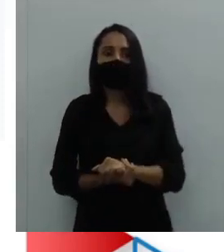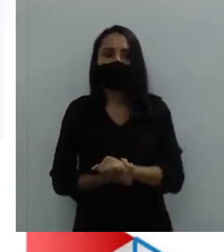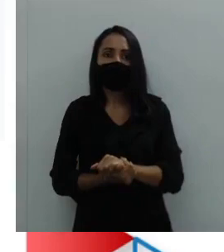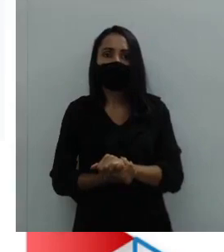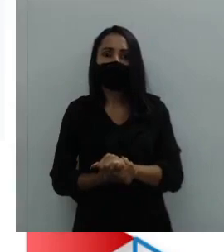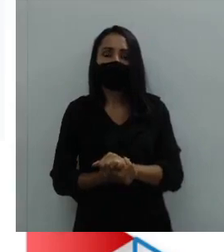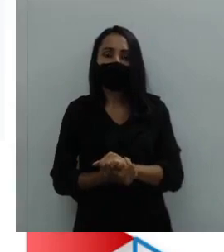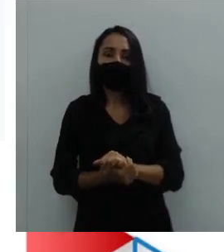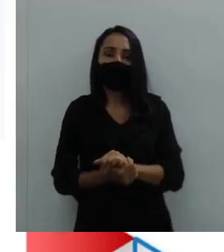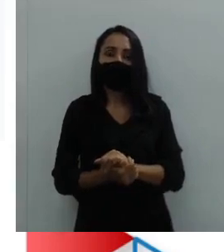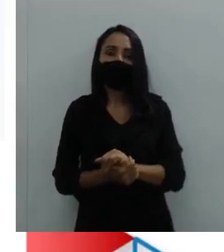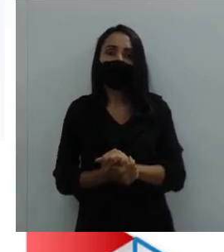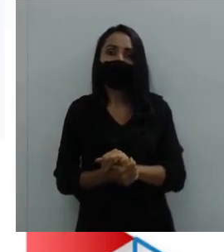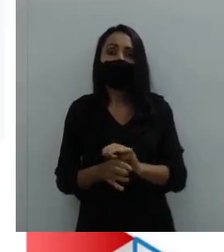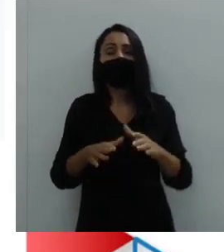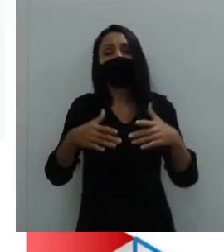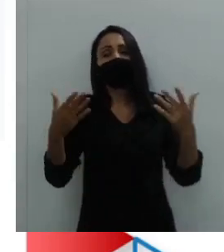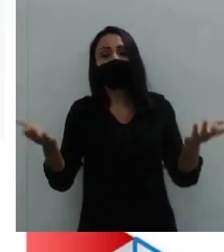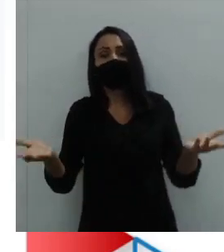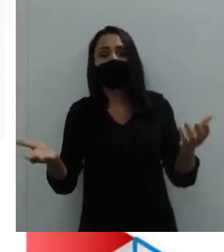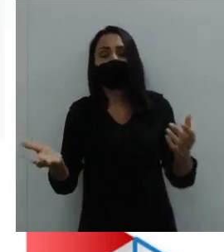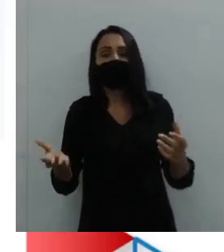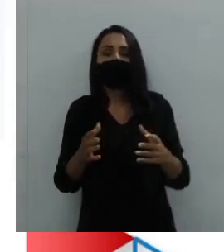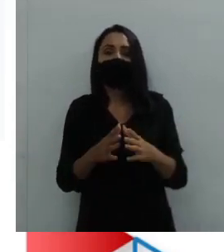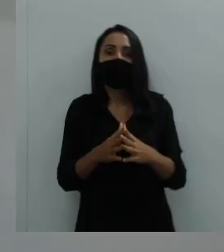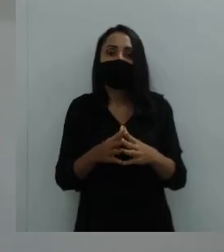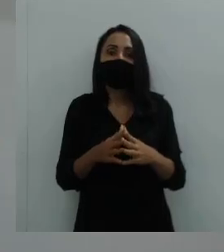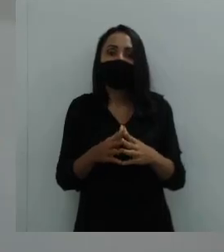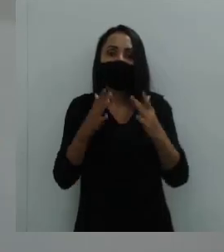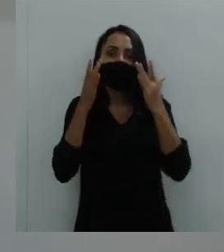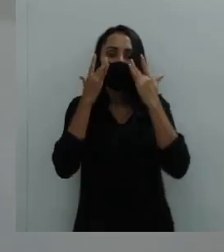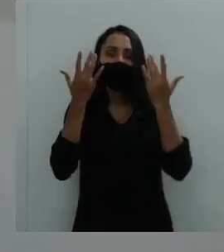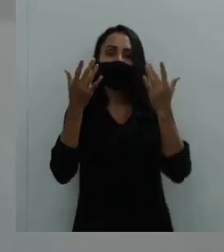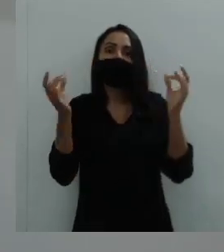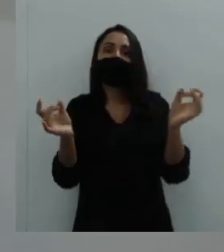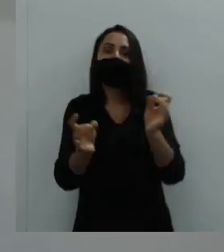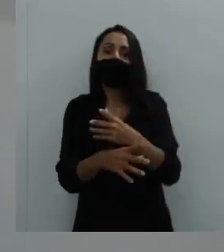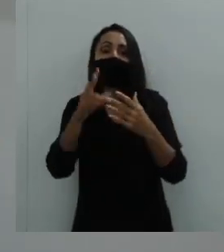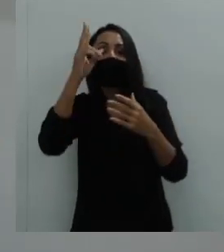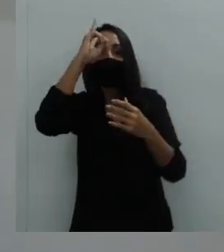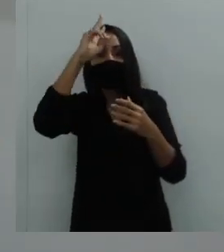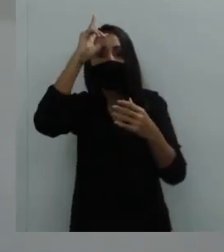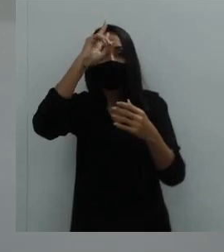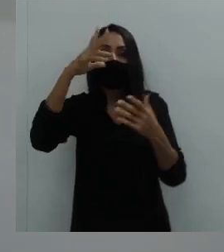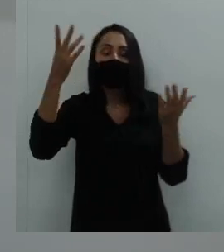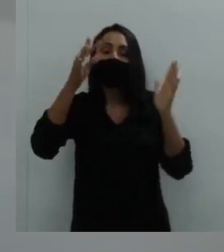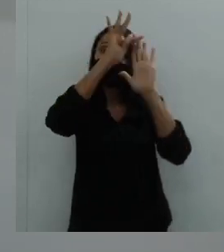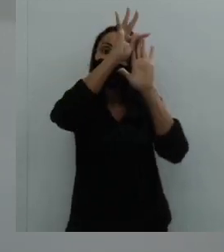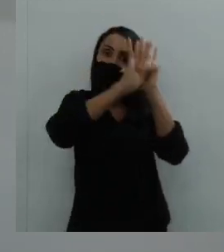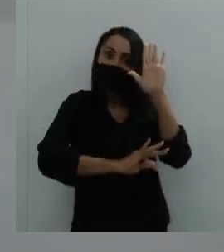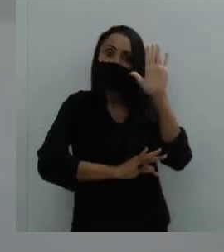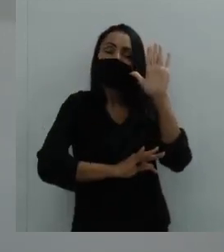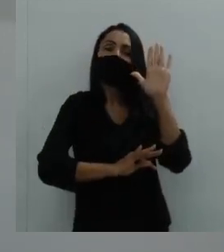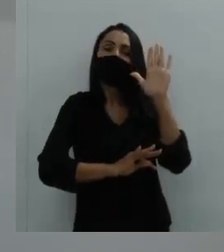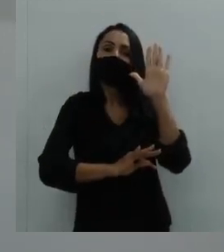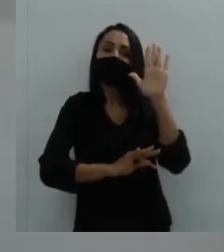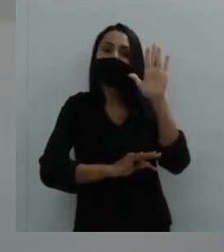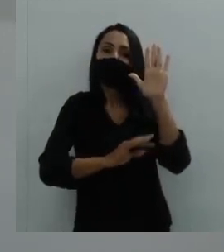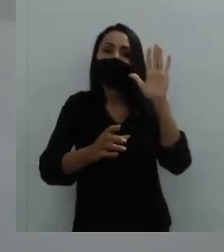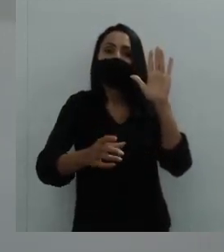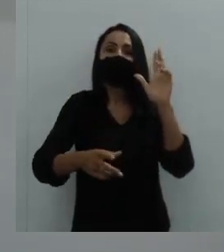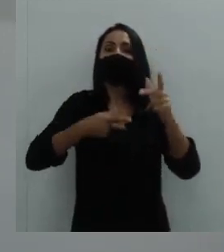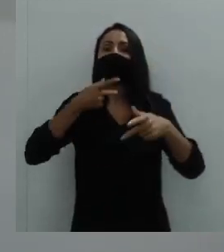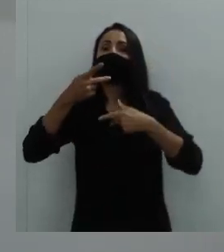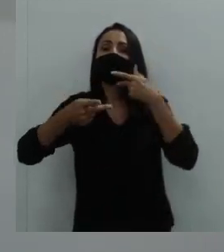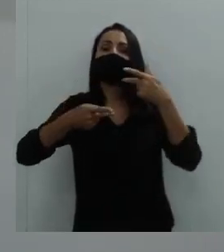seus textos. Então é isso aí. Olhando para mim, para finalizar, lembrem-se, os textos em voz alta